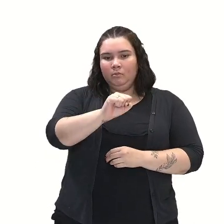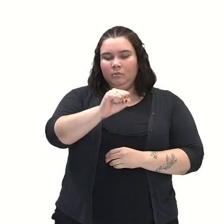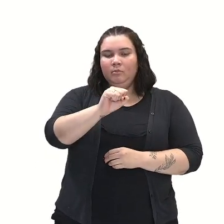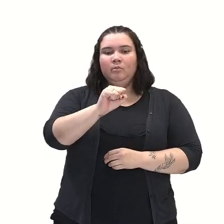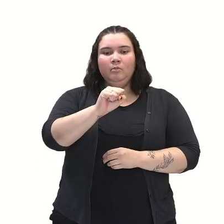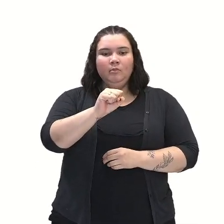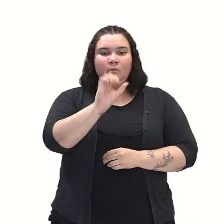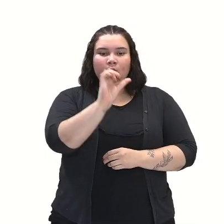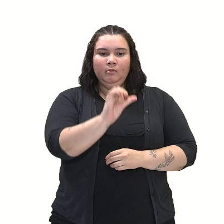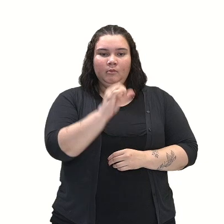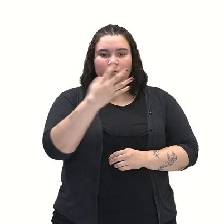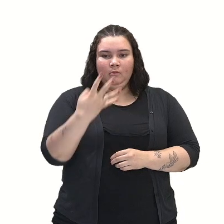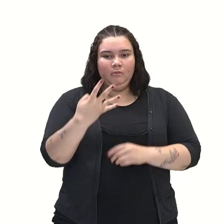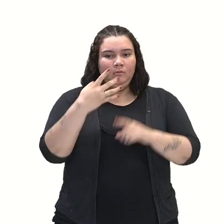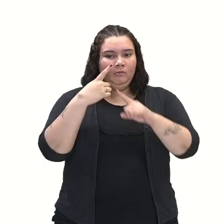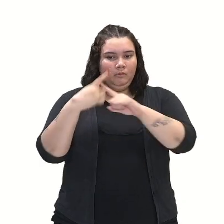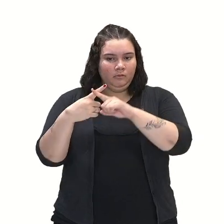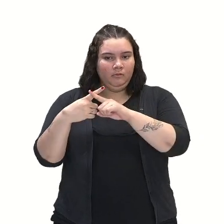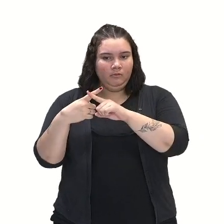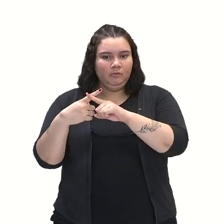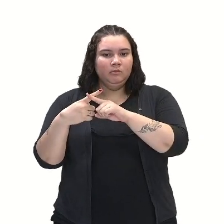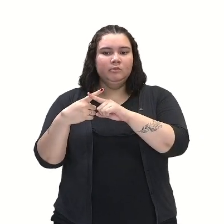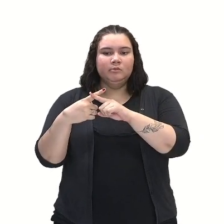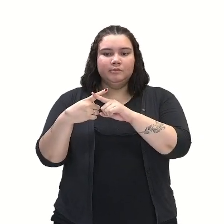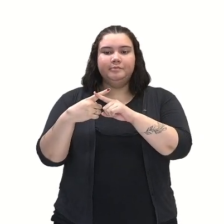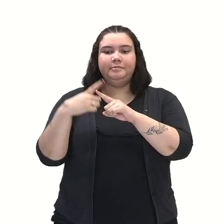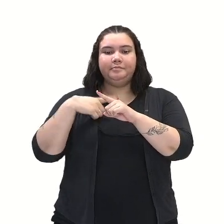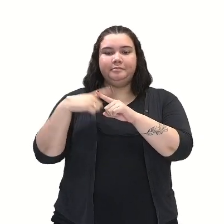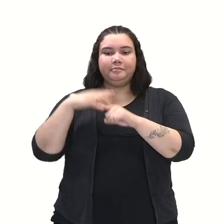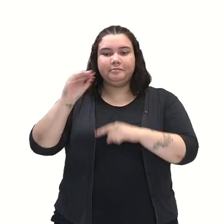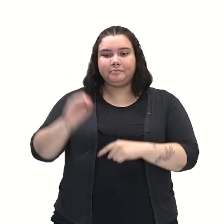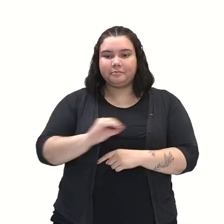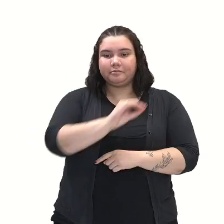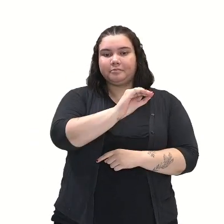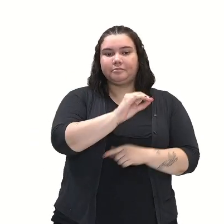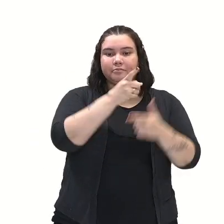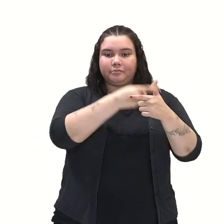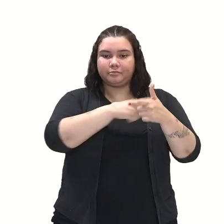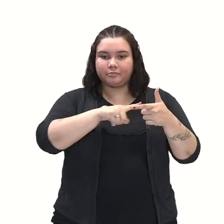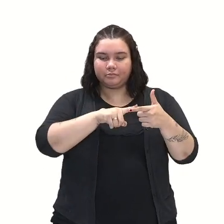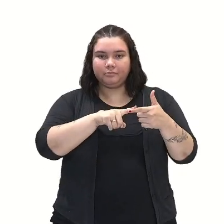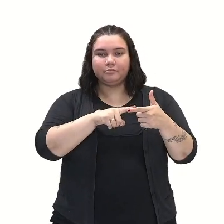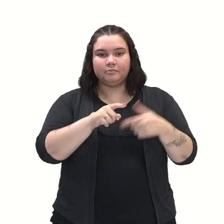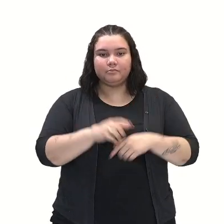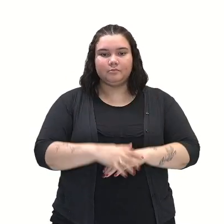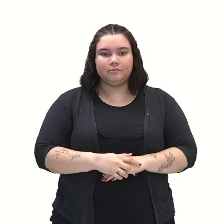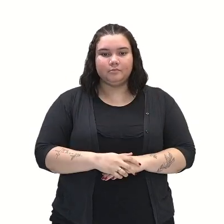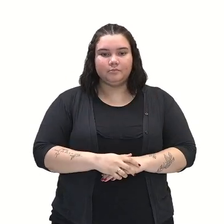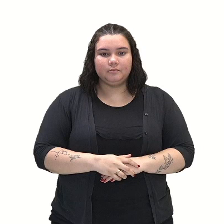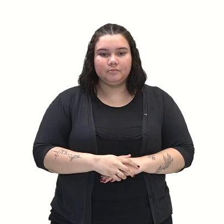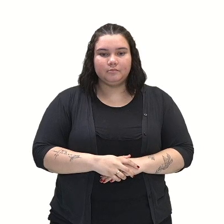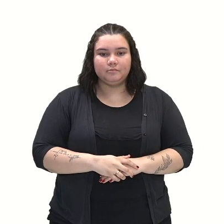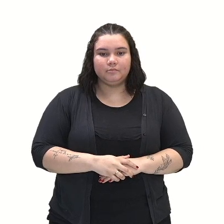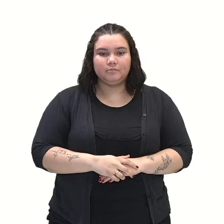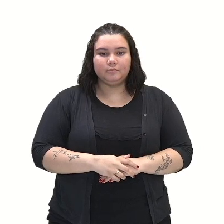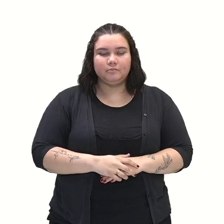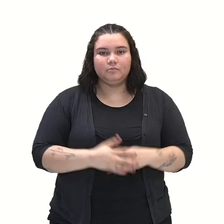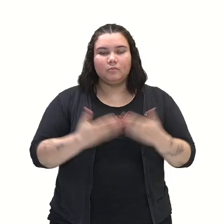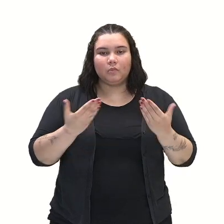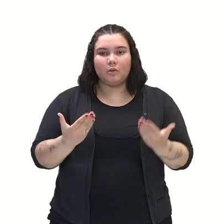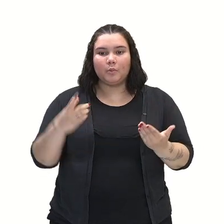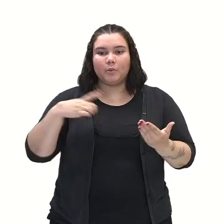esse 64 que está multiplicando A1, ele vem para cá dividindo. Então, agora eu